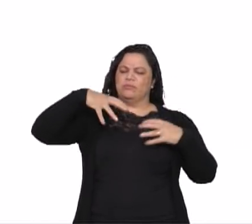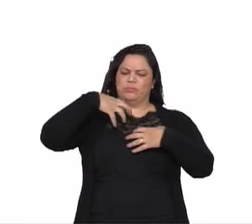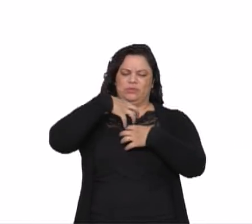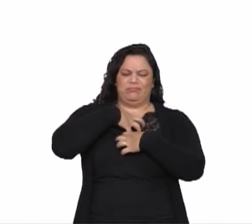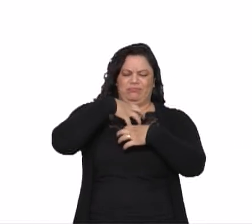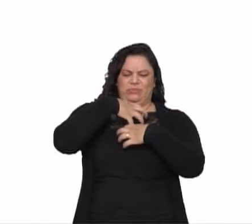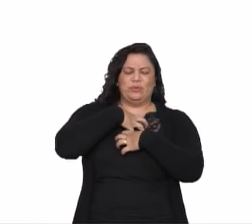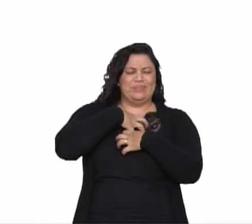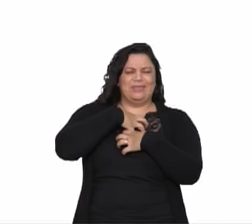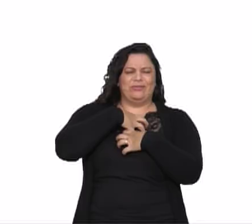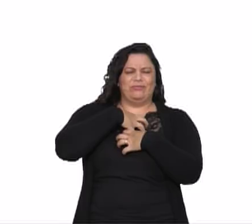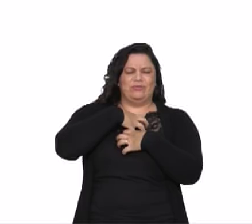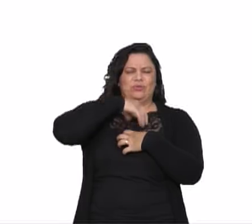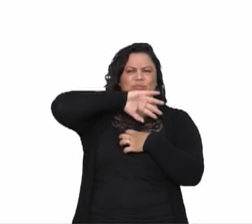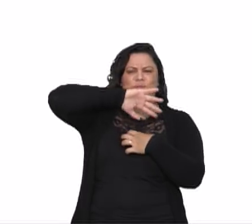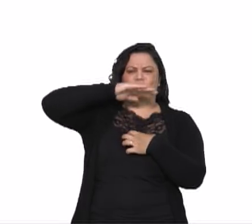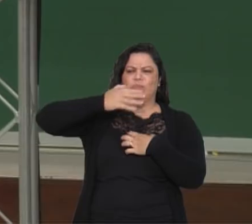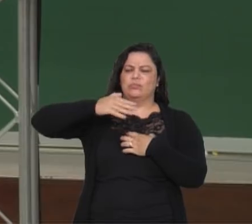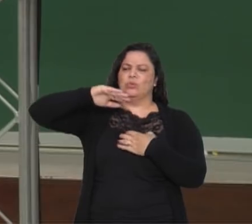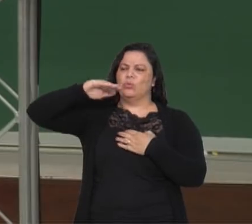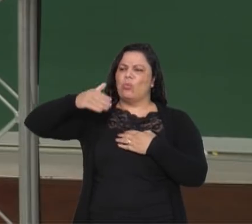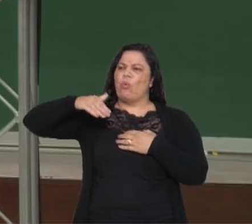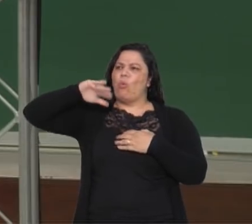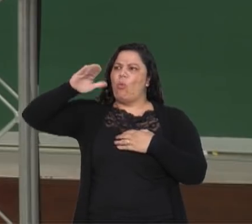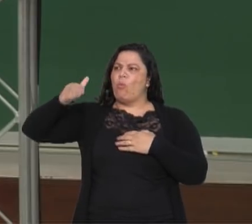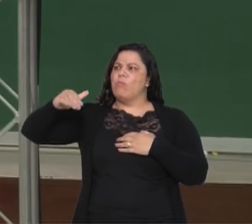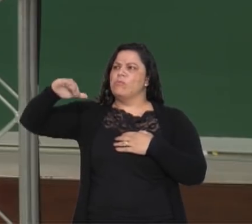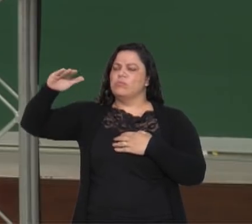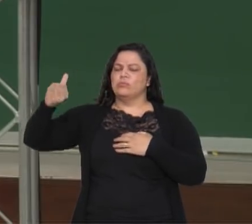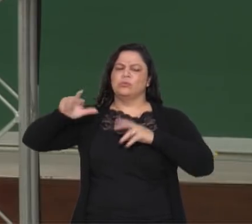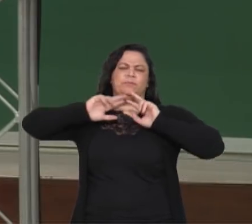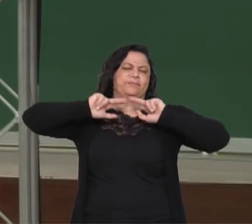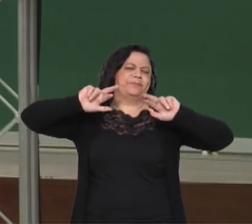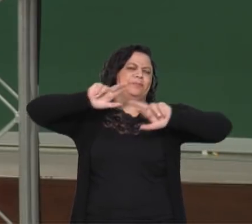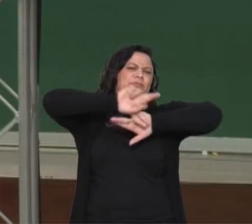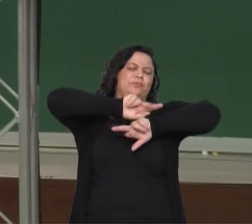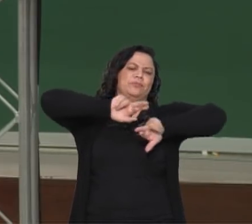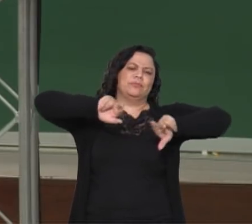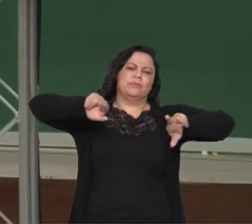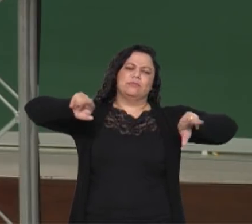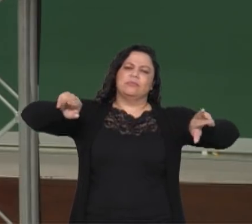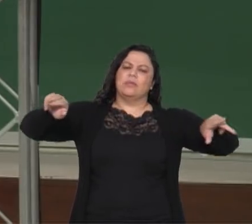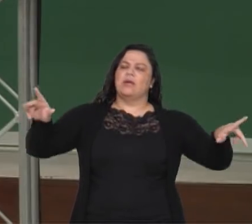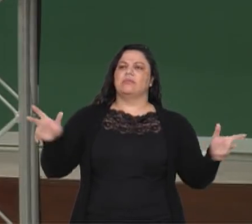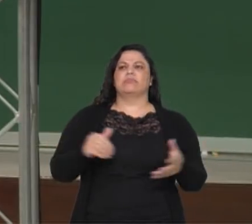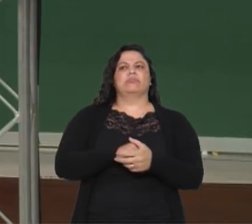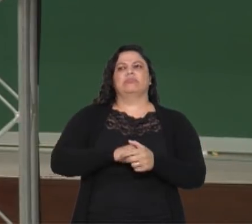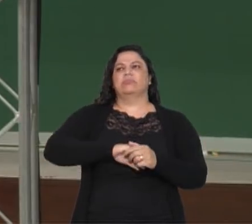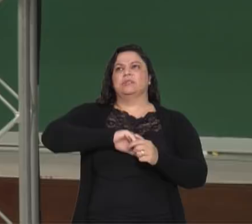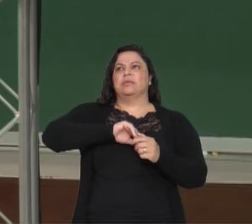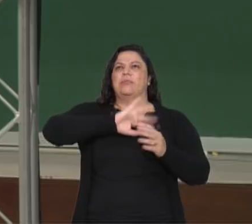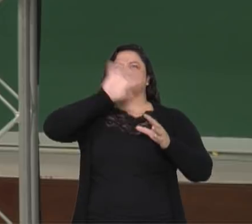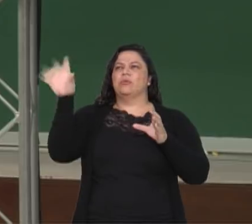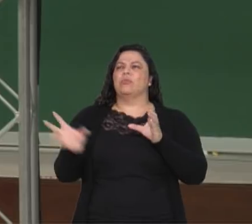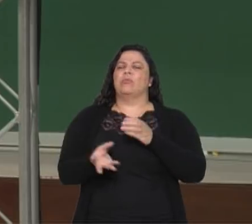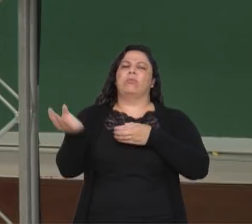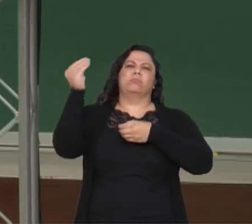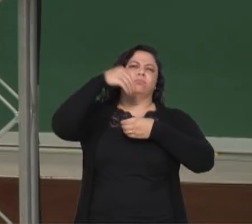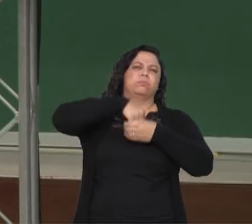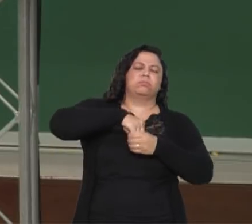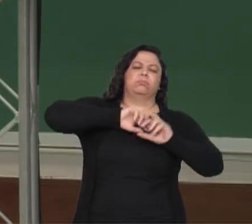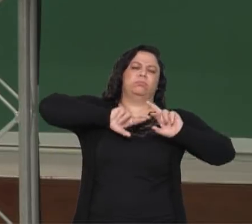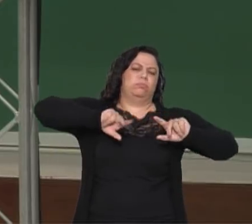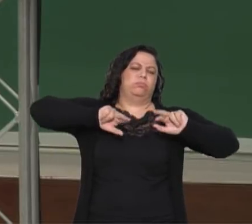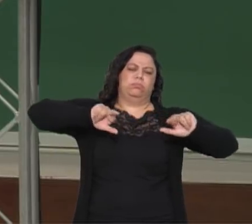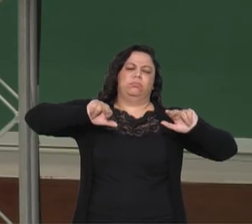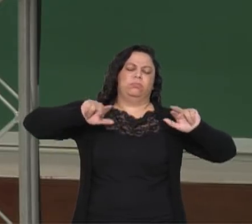uma fonte sonora. Então, uma fonte sonora ela pode ser de diversos tipos, desde a fala, como uma apresentação musical, como um